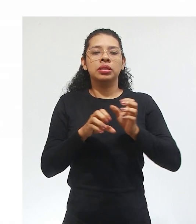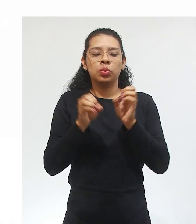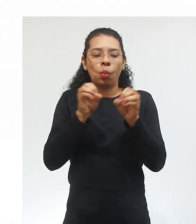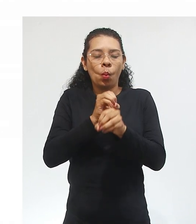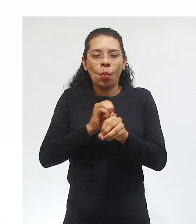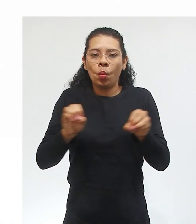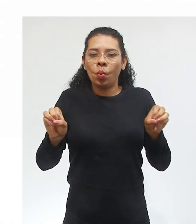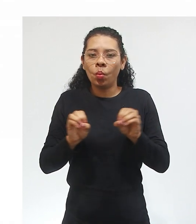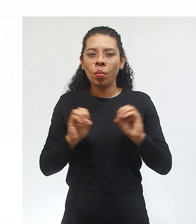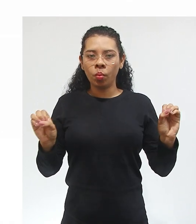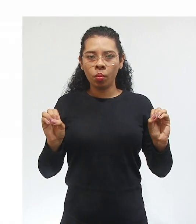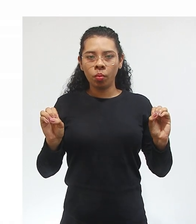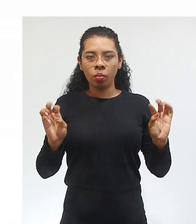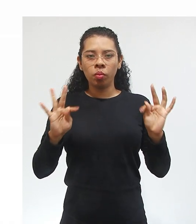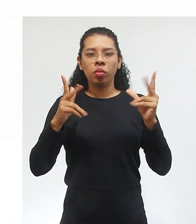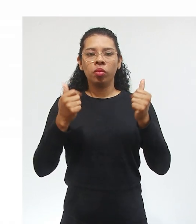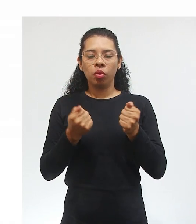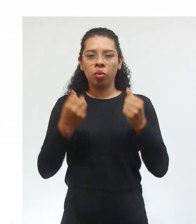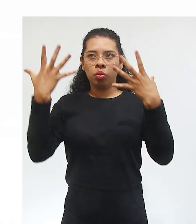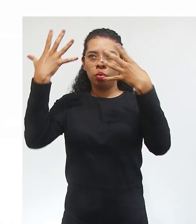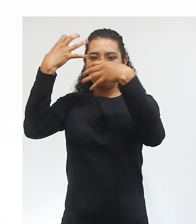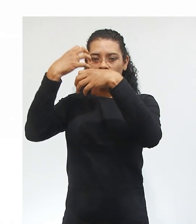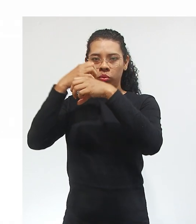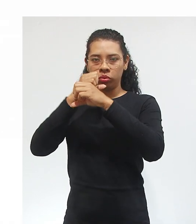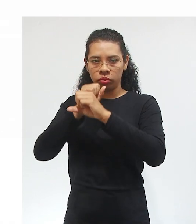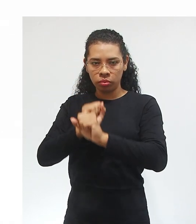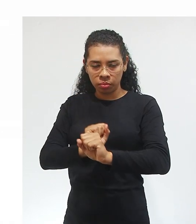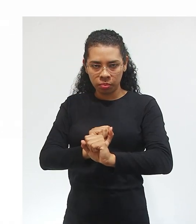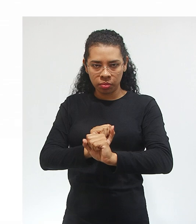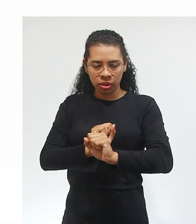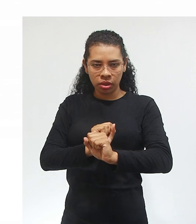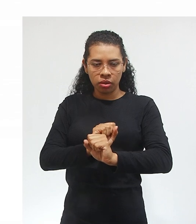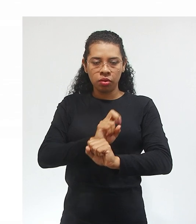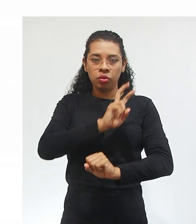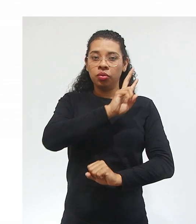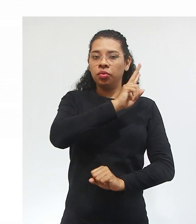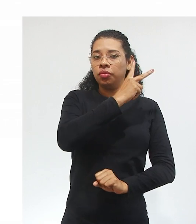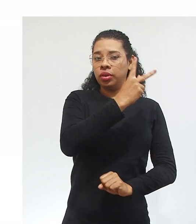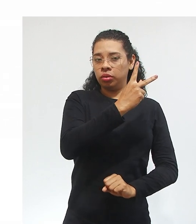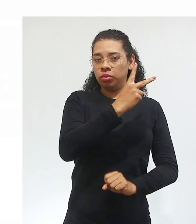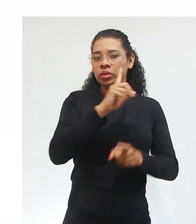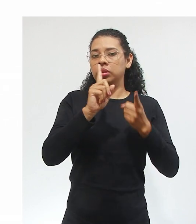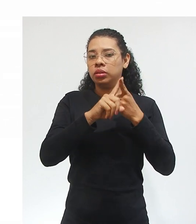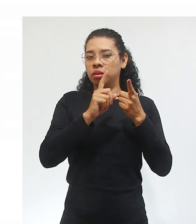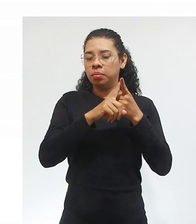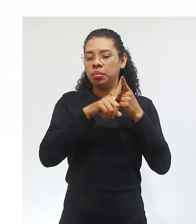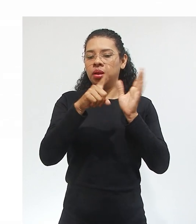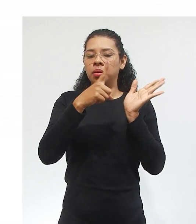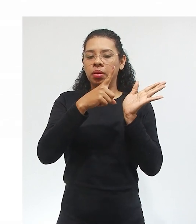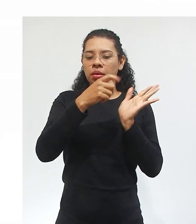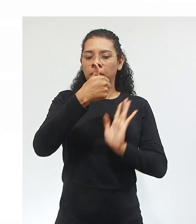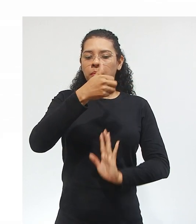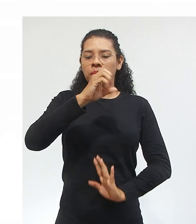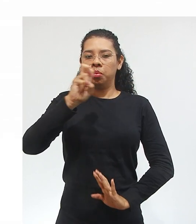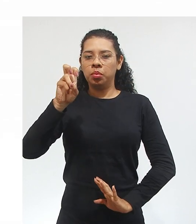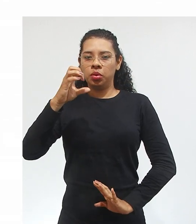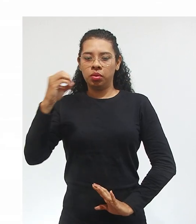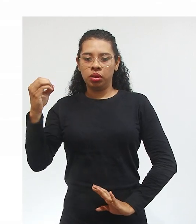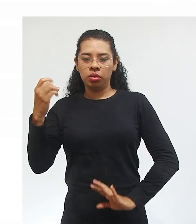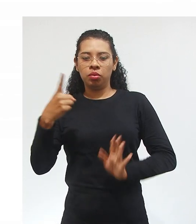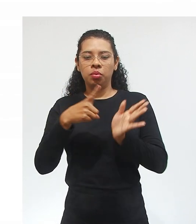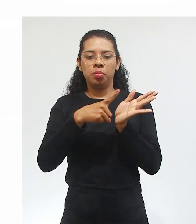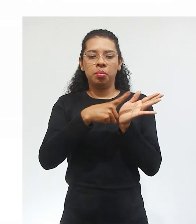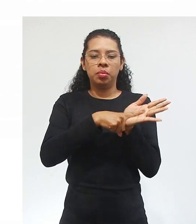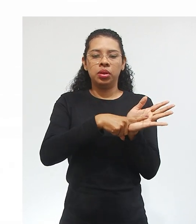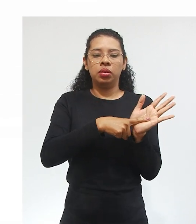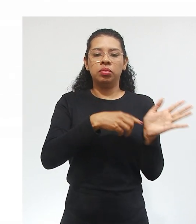zerar e trouxe aqui. Aqui eu fiz essa apuração. Somei os valores, né? Aqui 6.000 menos